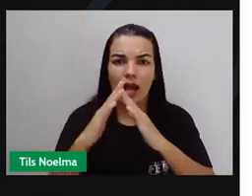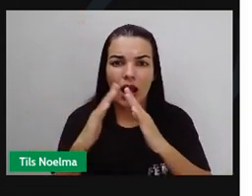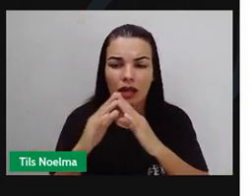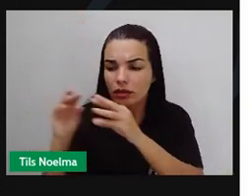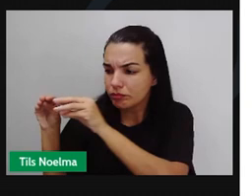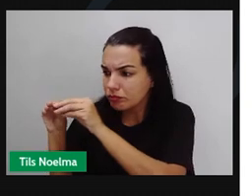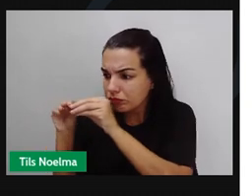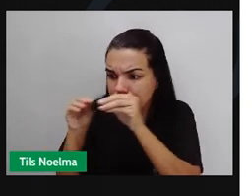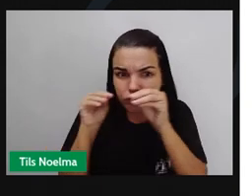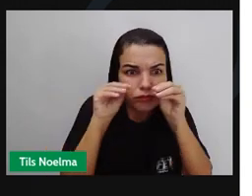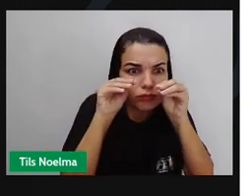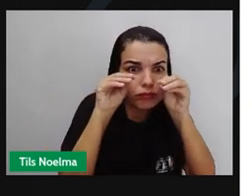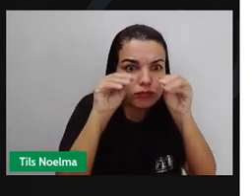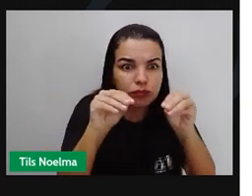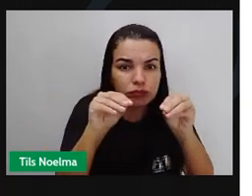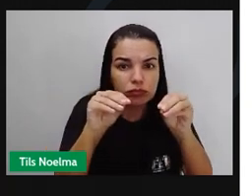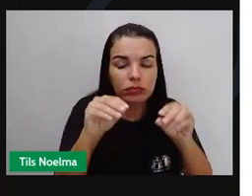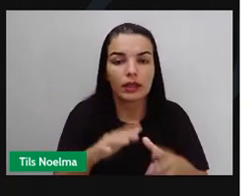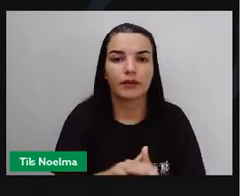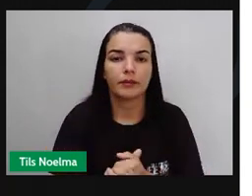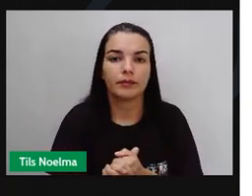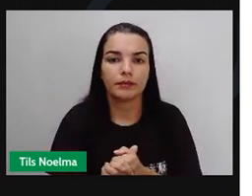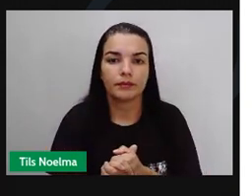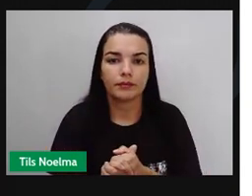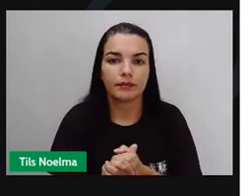que já estão inchados e sem infraestrutura.